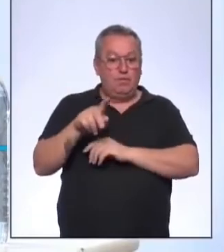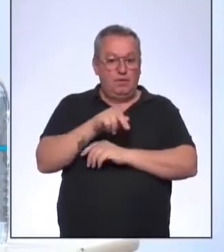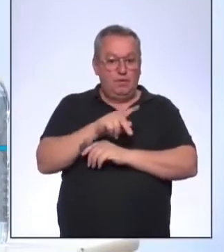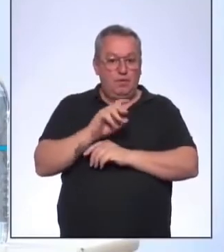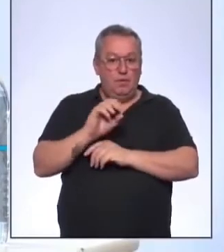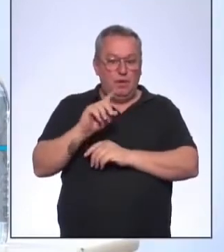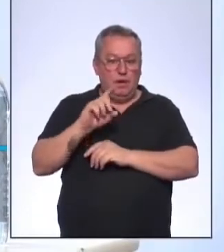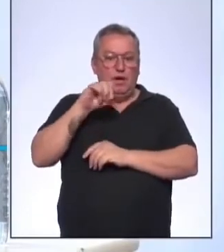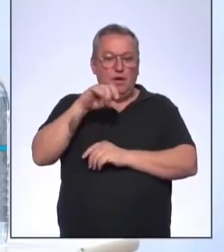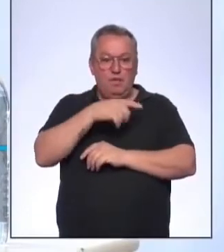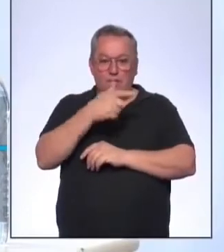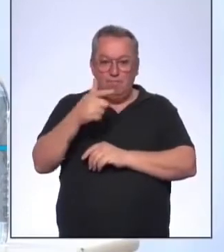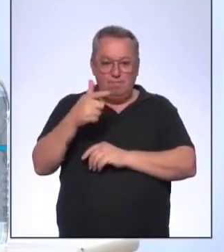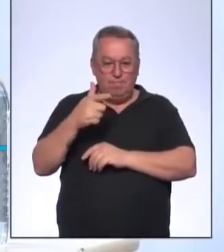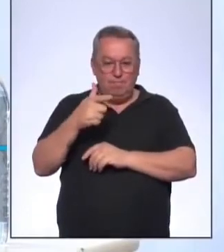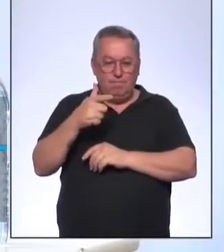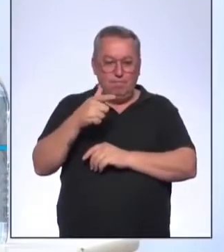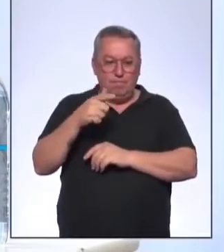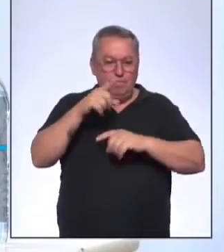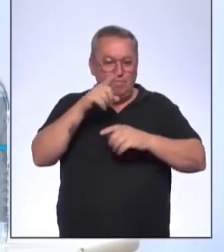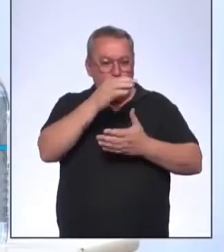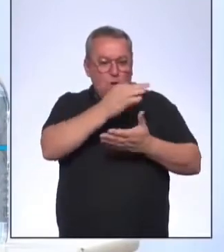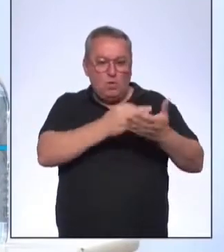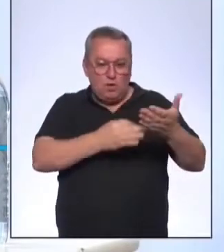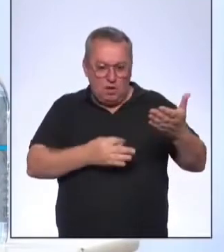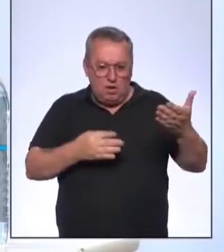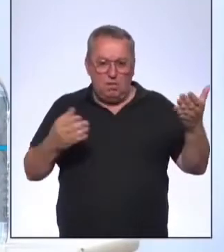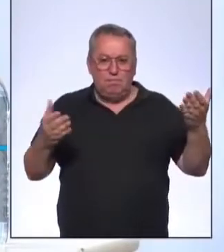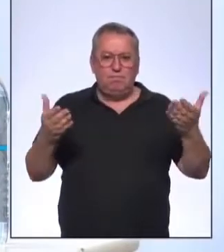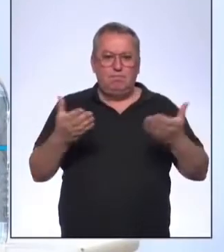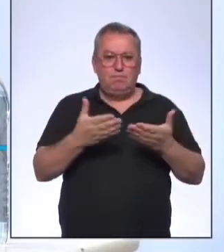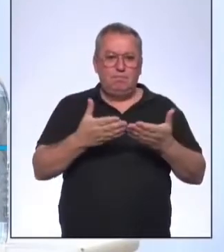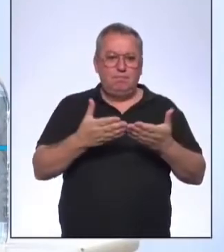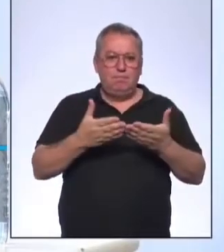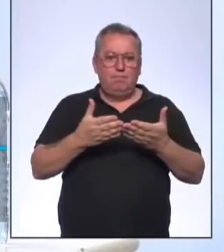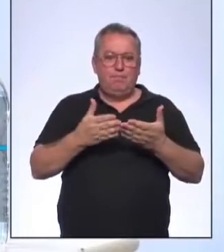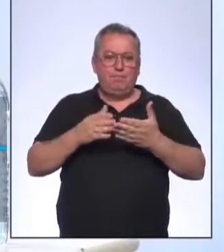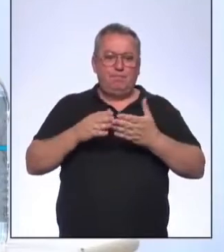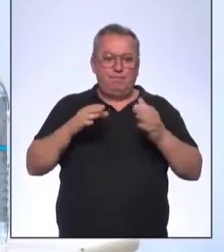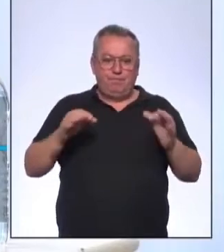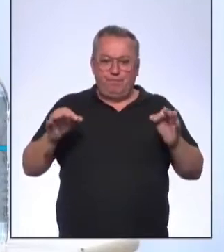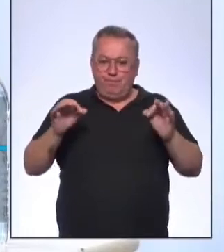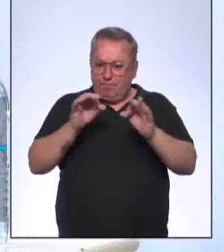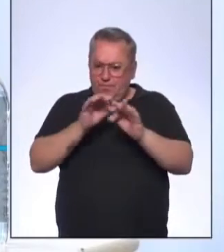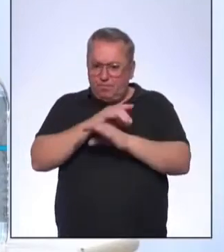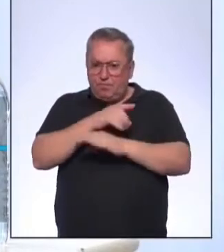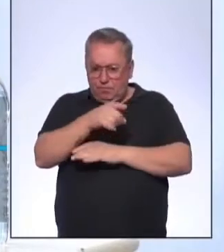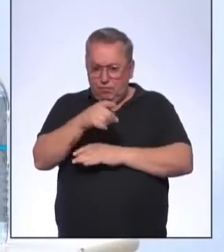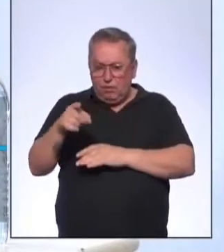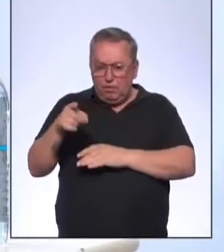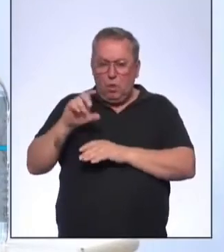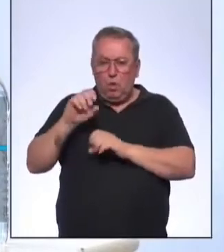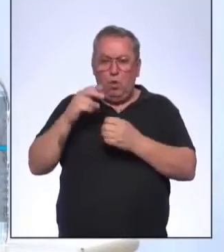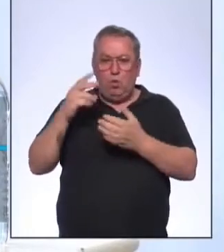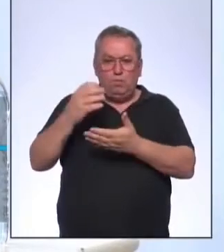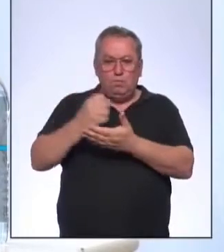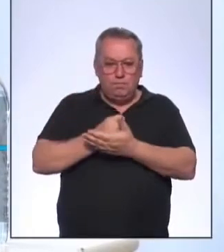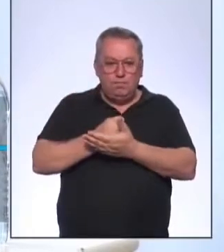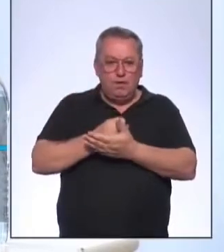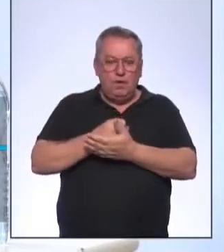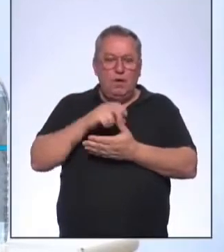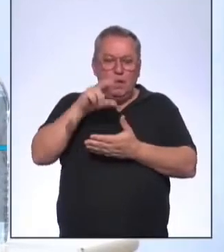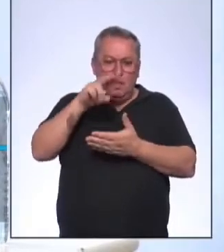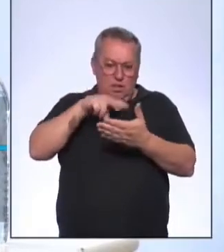se vocês não estiverem com esse texto agora é assim que vocês puderem eu receberem essa apostila